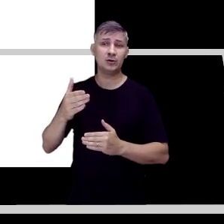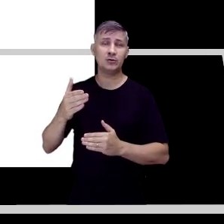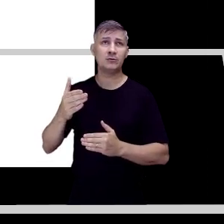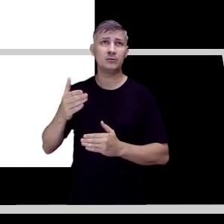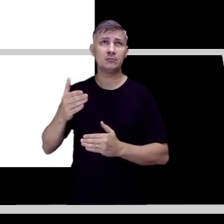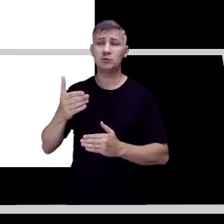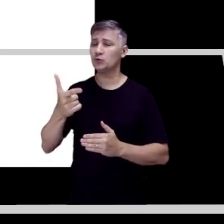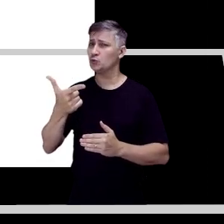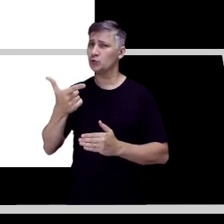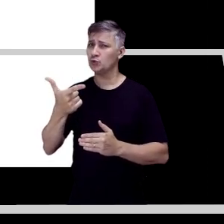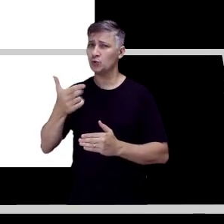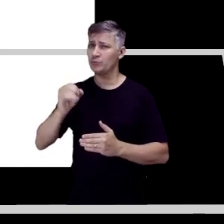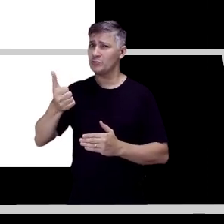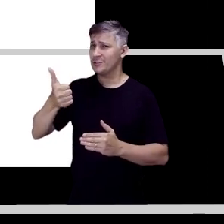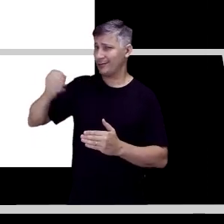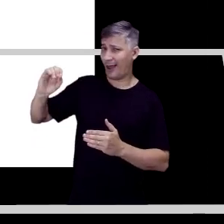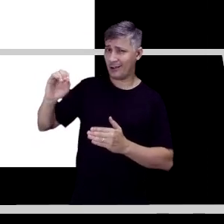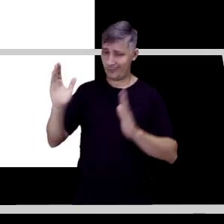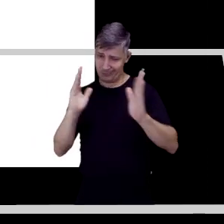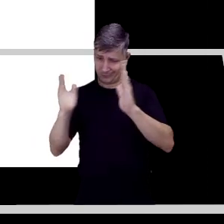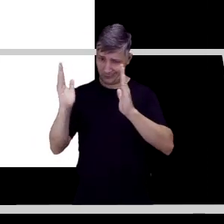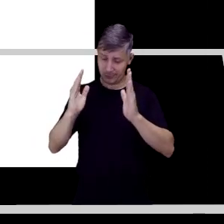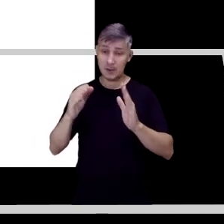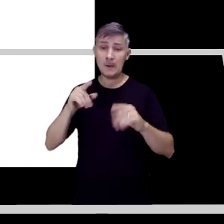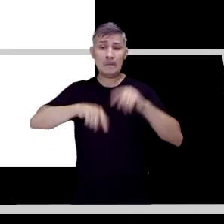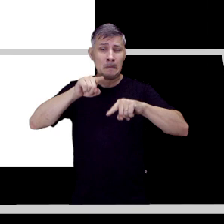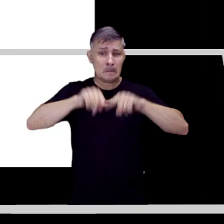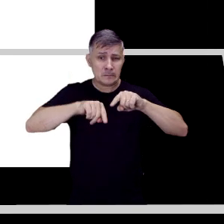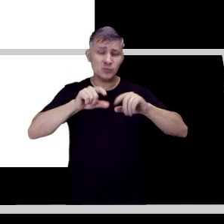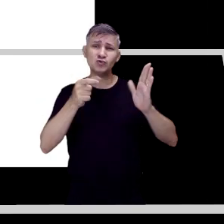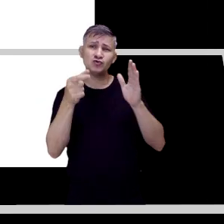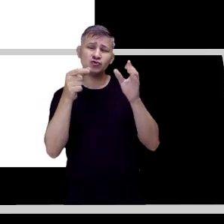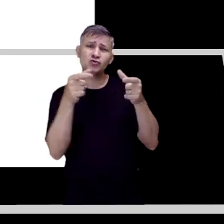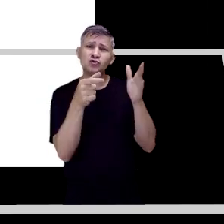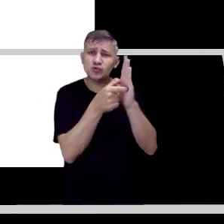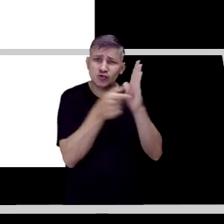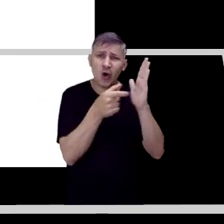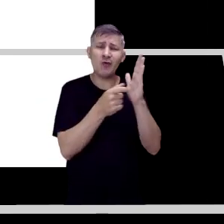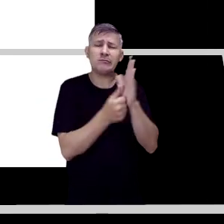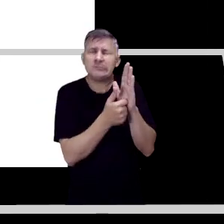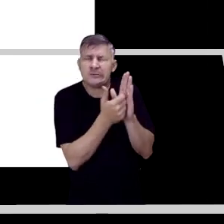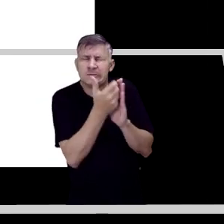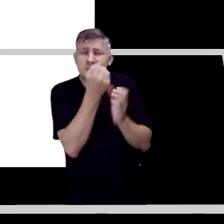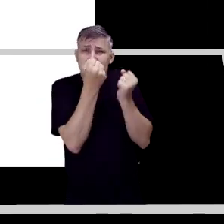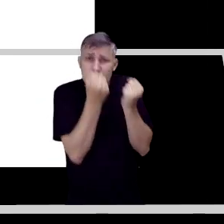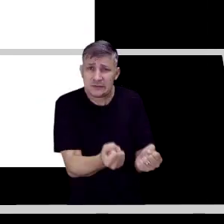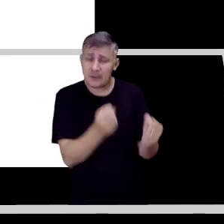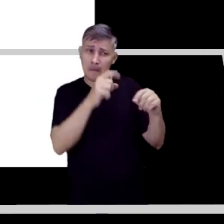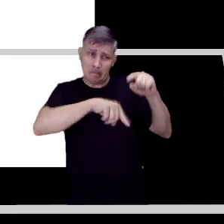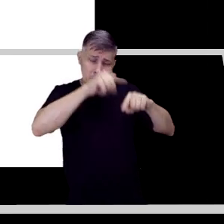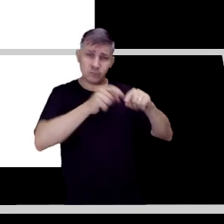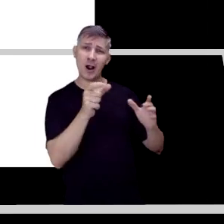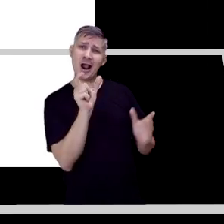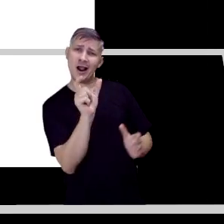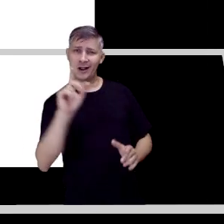mega. Não, aí eu estou pulando algumas páginas aqui, mas mostrando, assim, softwares diferentes foram usados, pessoas diferentes se envolveram